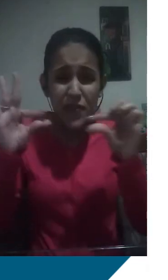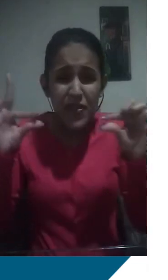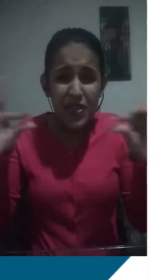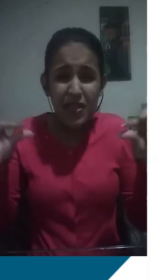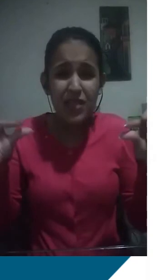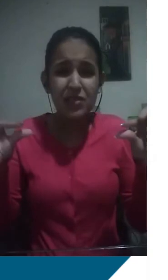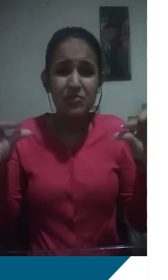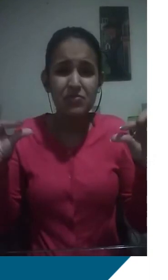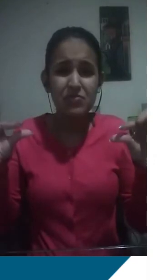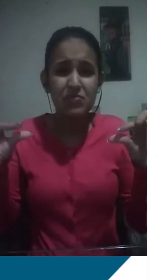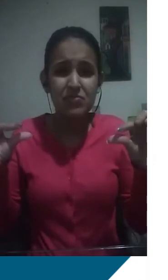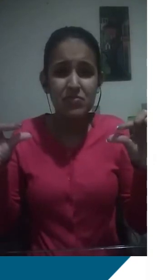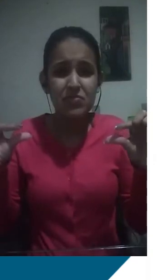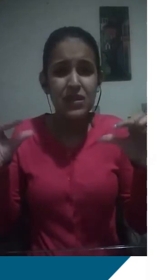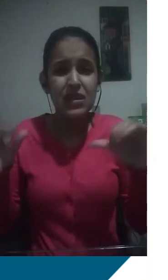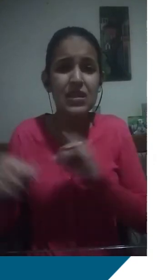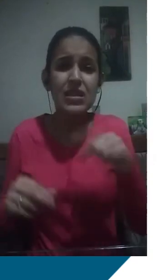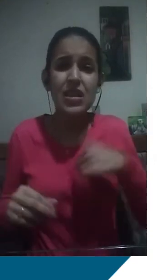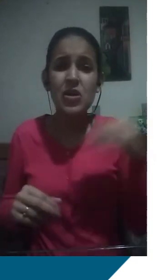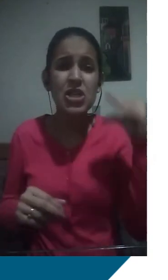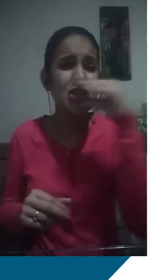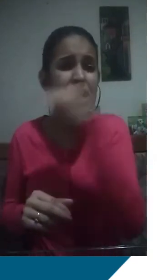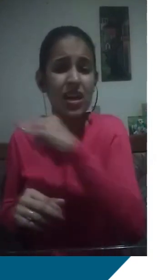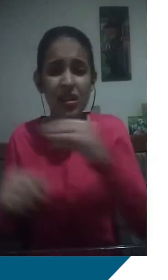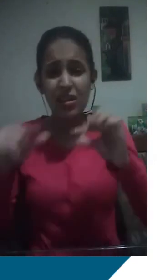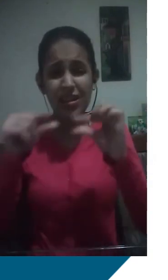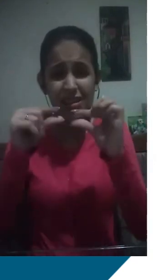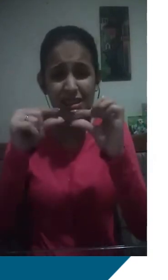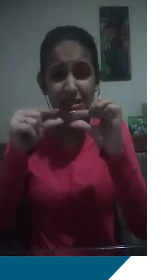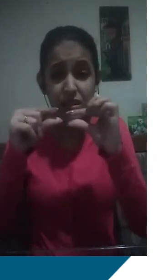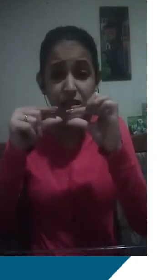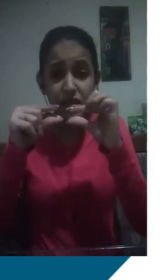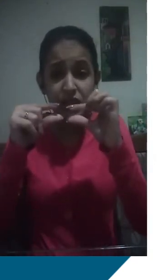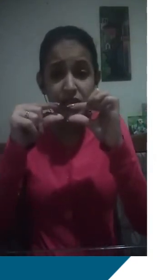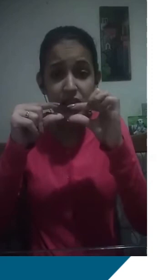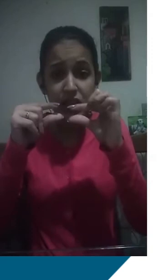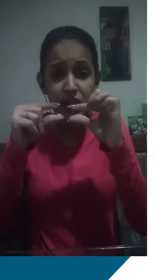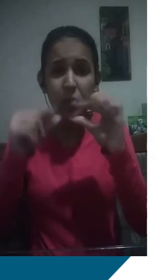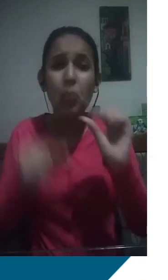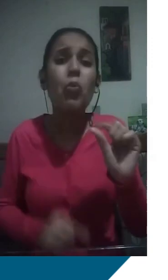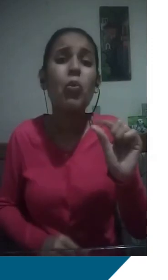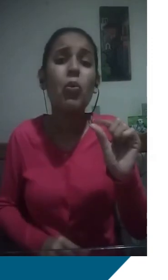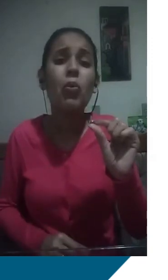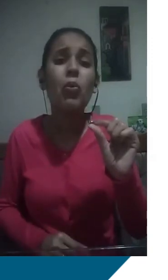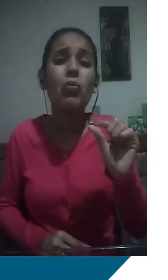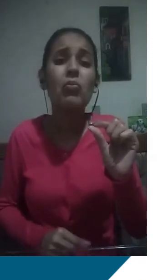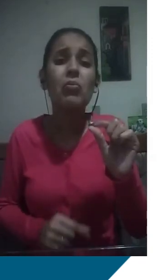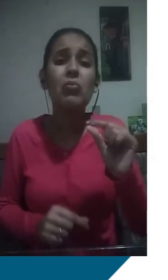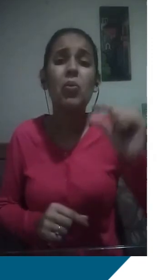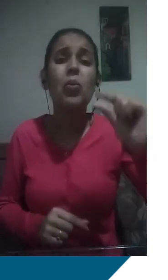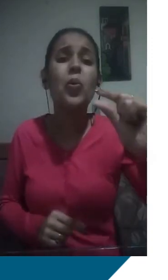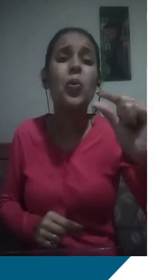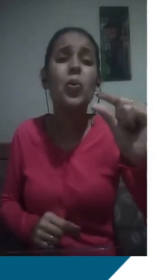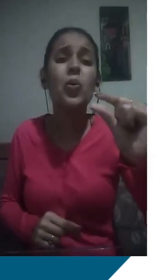de espessura dessa chapa vai ser muito pequena, que eu posso desconsiderar para o meu propósito aqui. Né? Então o